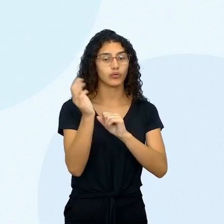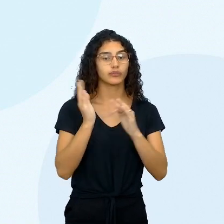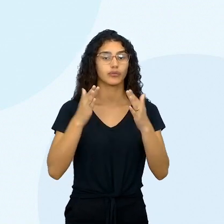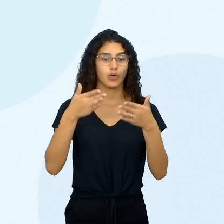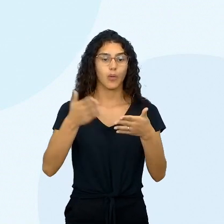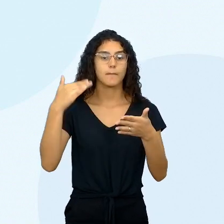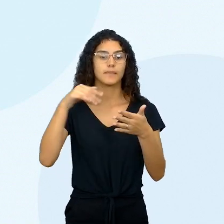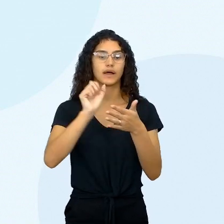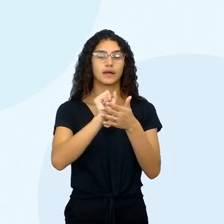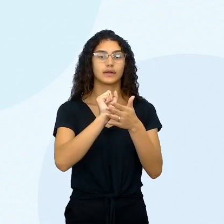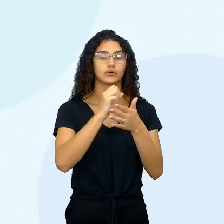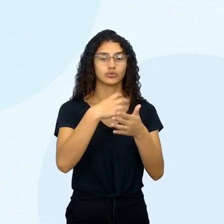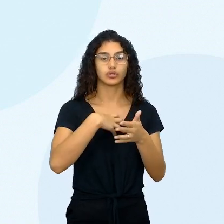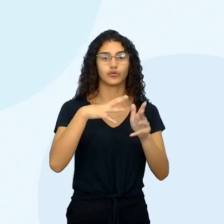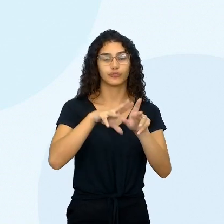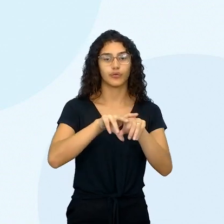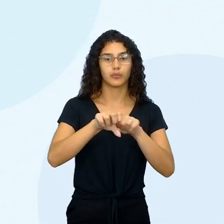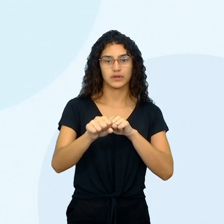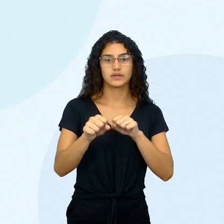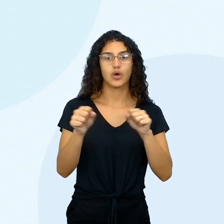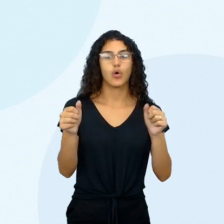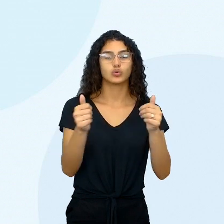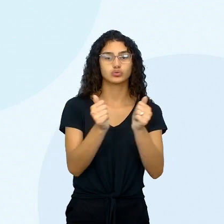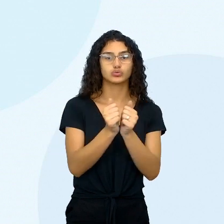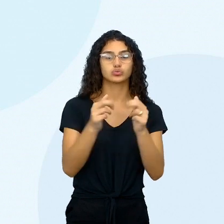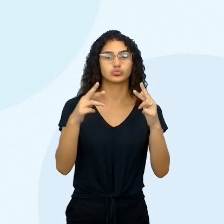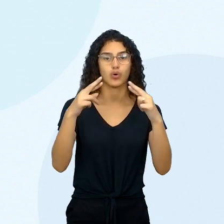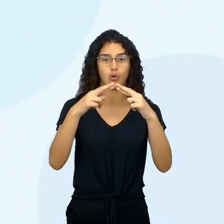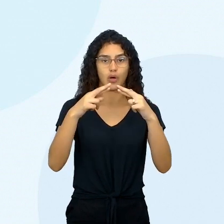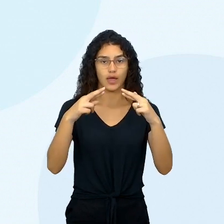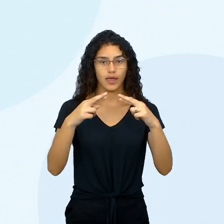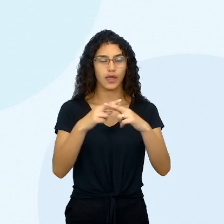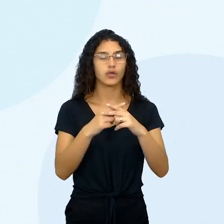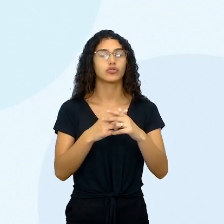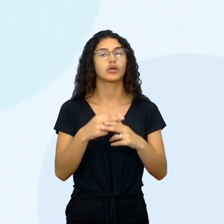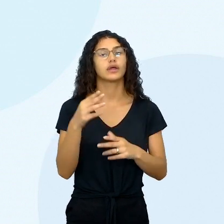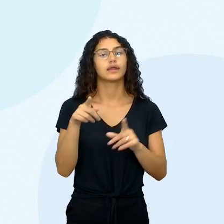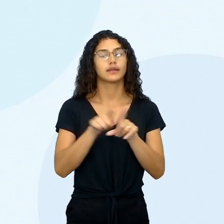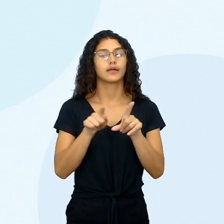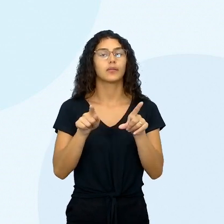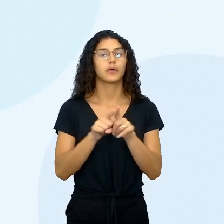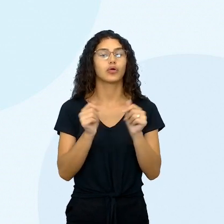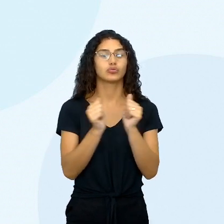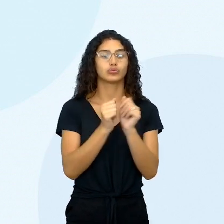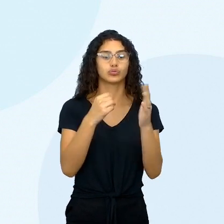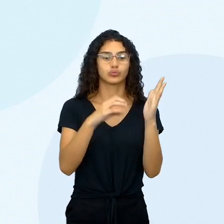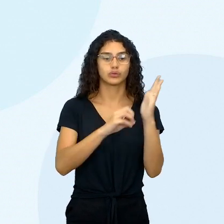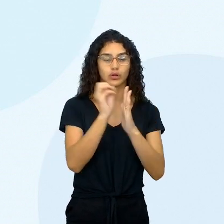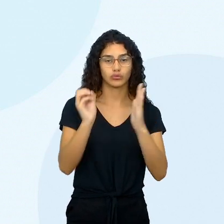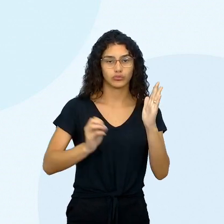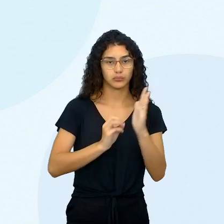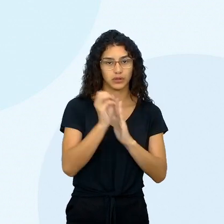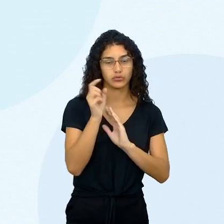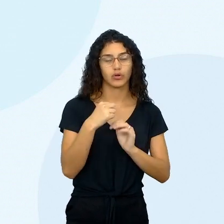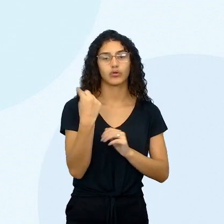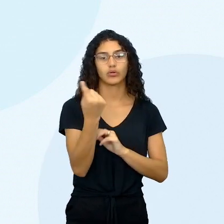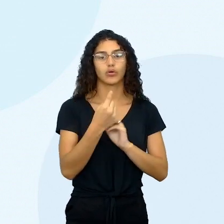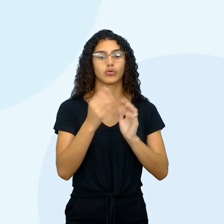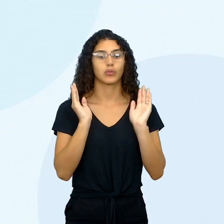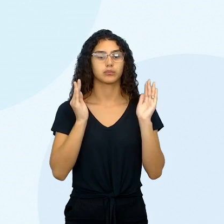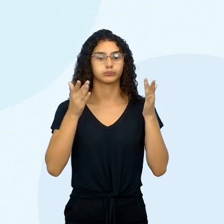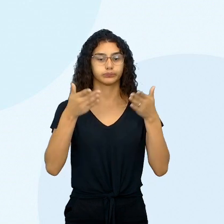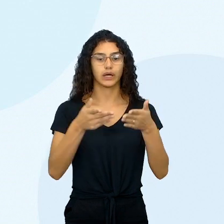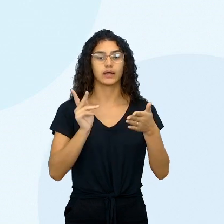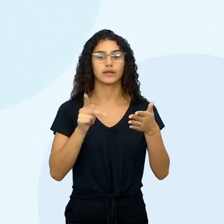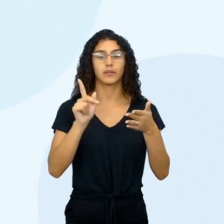mais nessas atividades de formação em conjunto aí com a rede, aproveitando o canal do Centro de Mídias. O nosso público-alvo